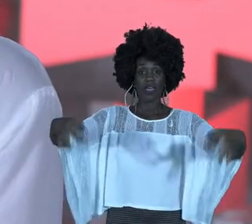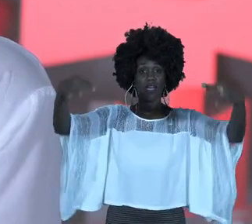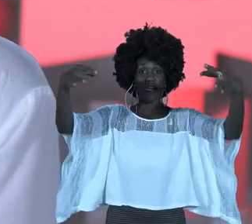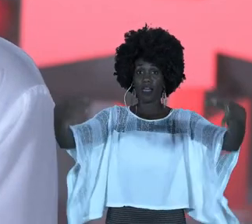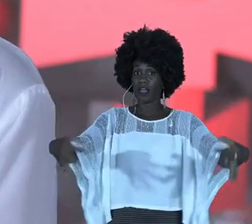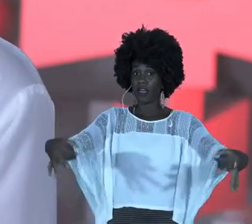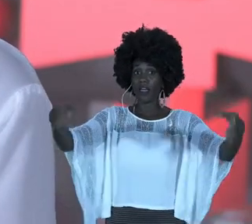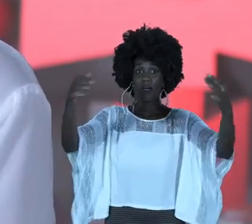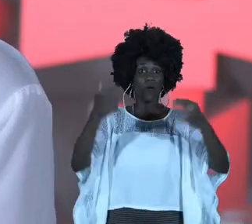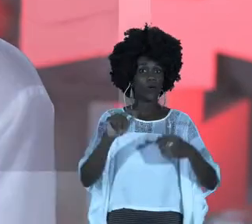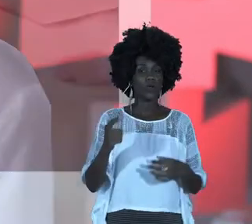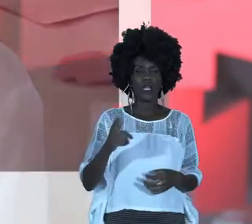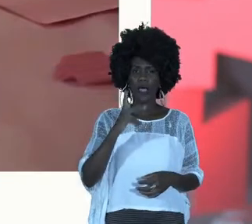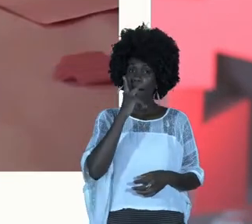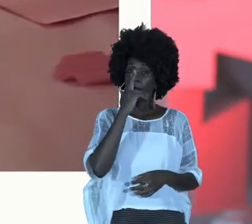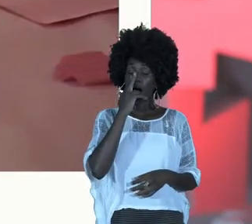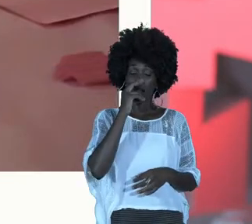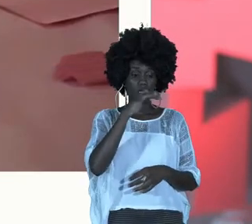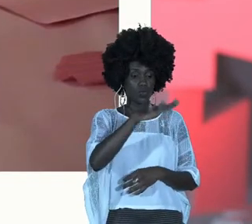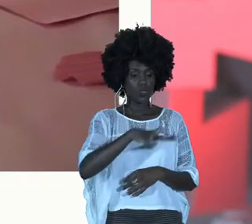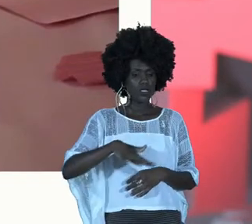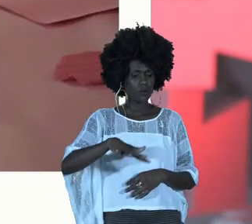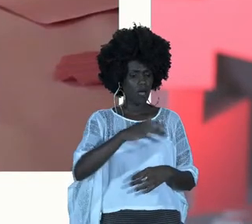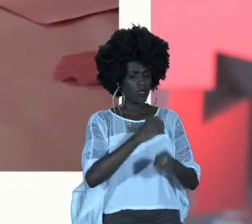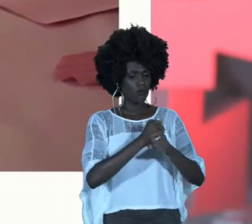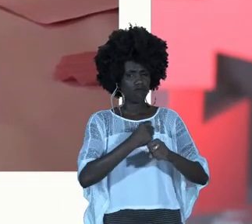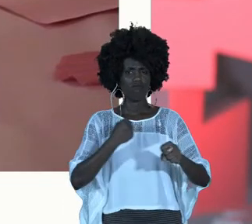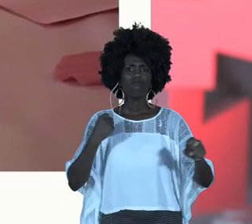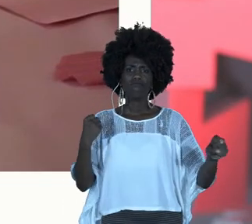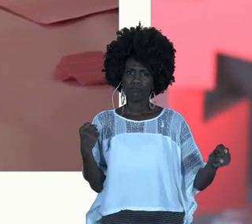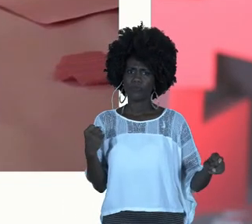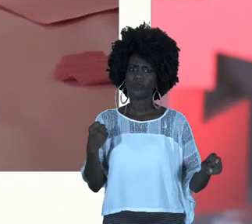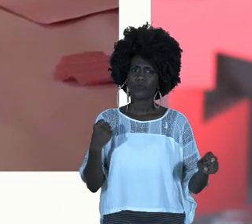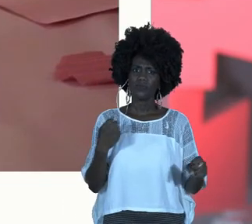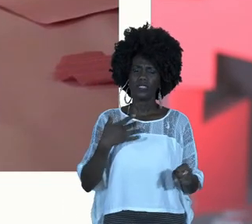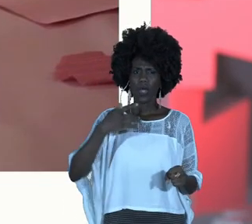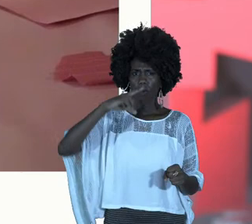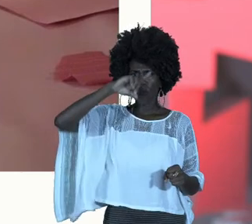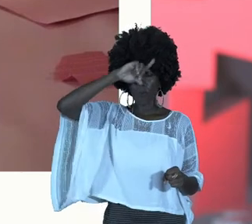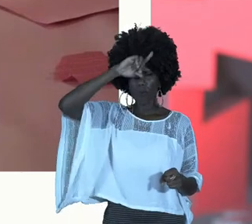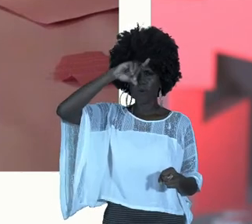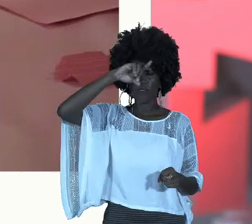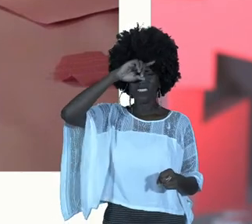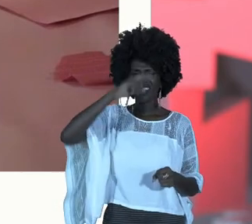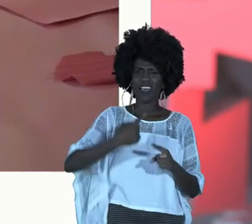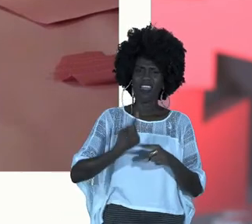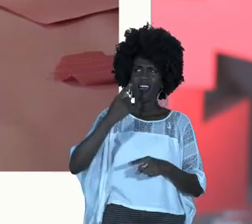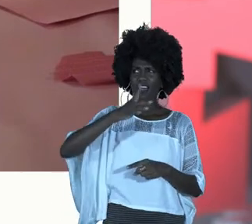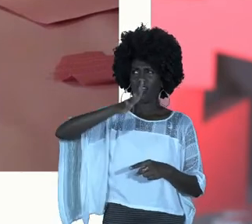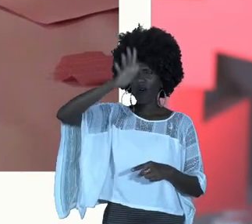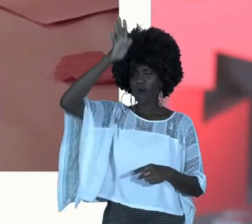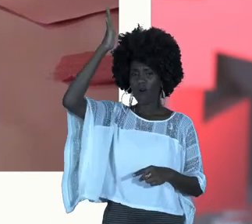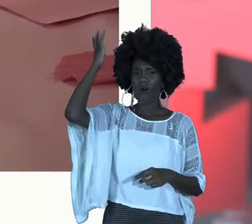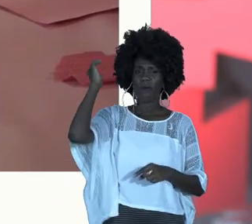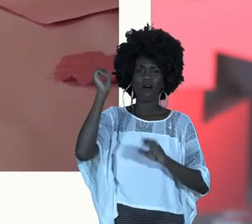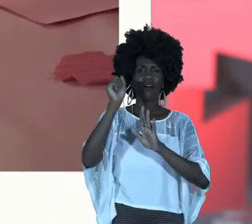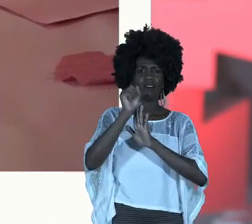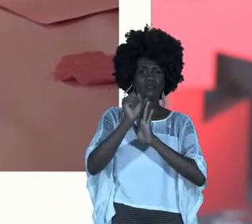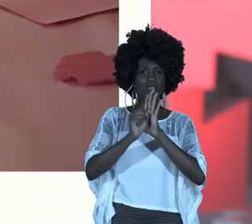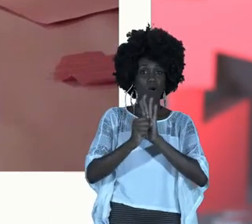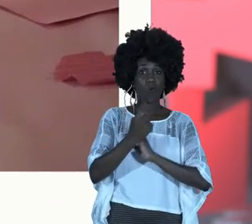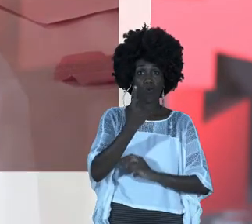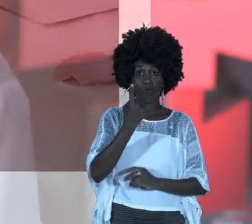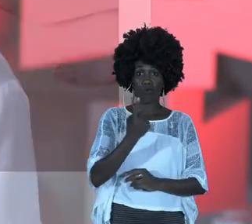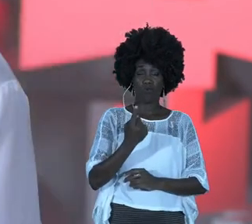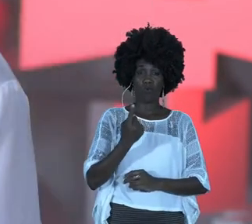ideia espacial muito ampla, muito bacana. É uma invenção lá de Roma, do século I, uma coisa